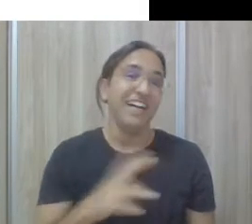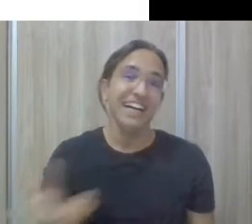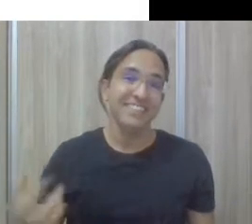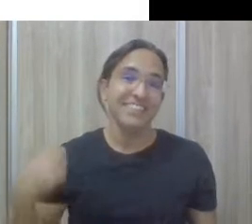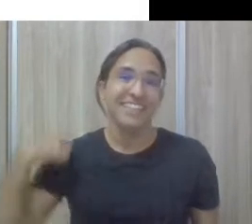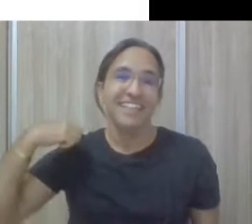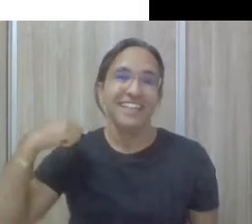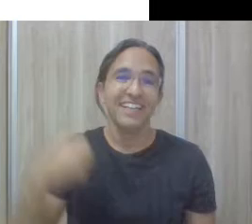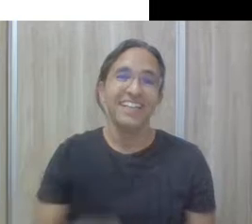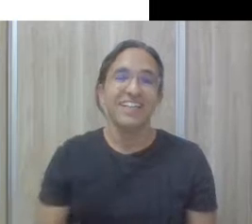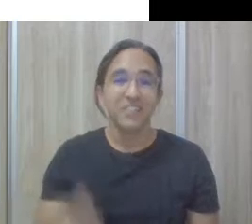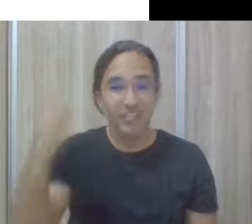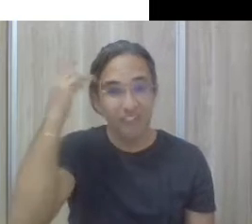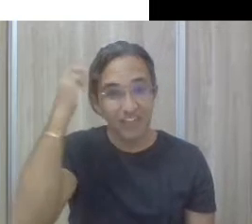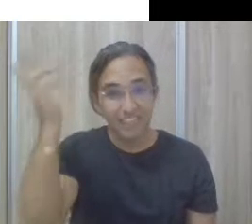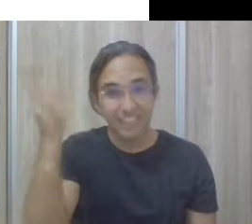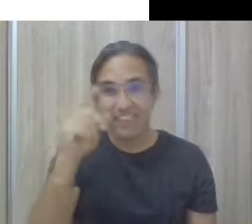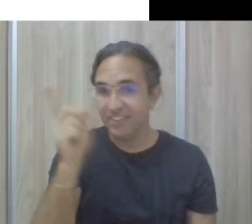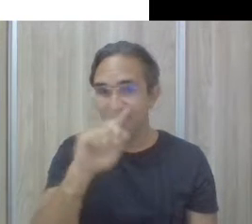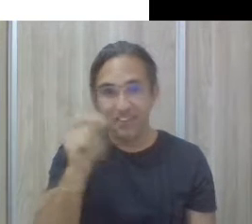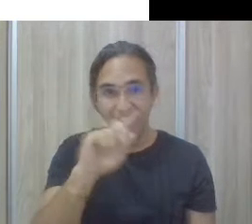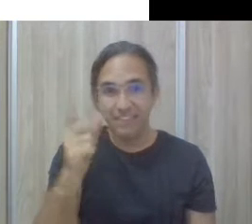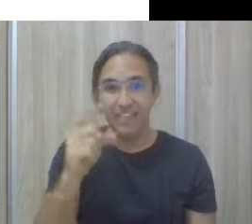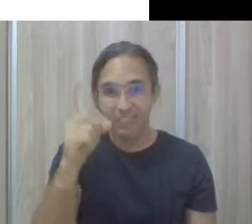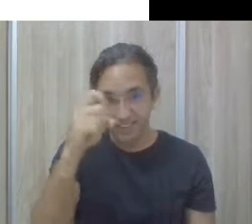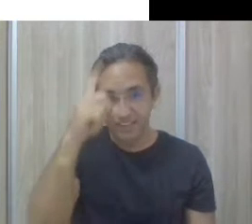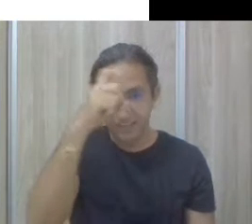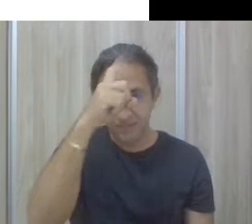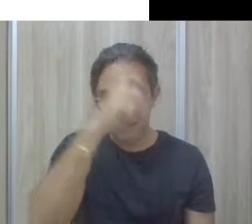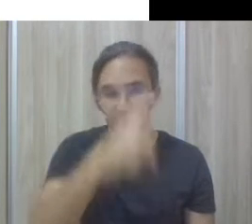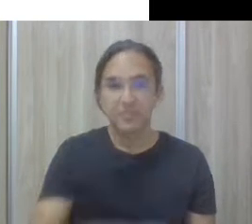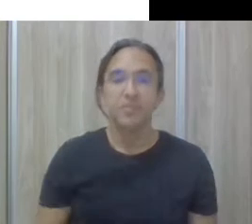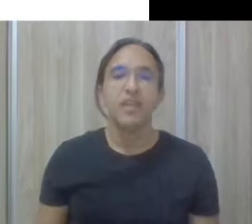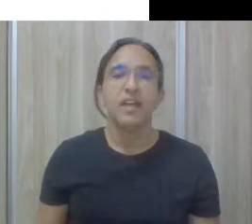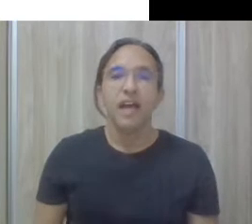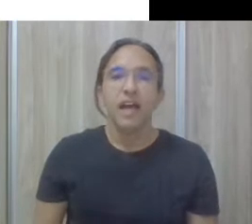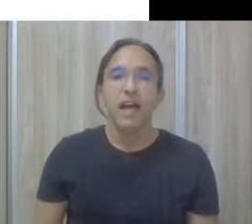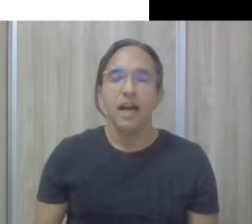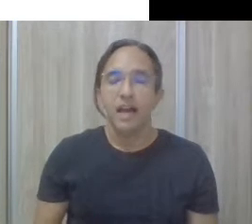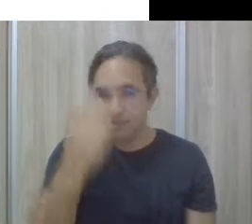é fácil. Se fosse fácil, né? Não, não é fácil, é difícil.